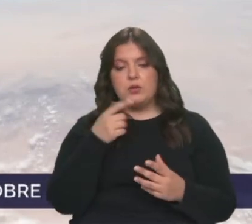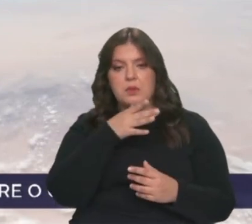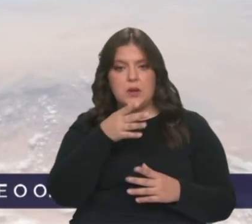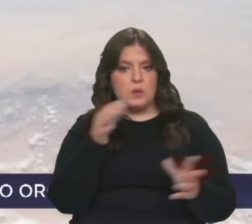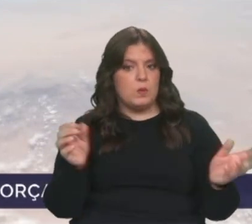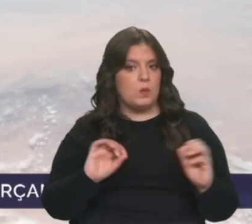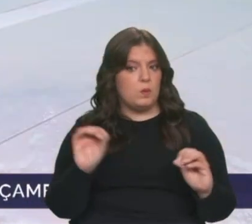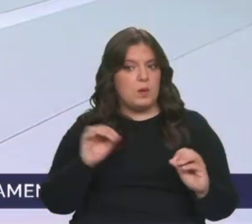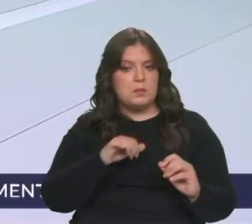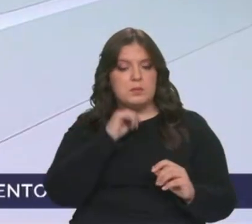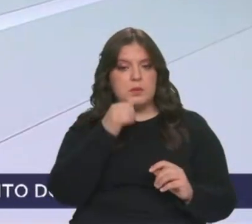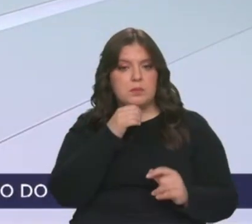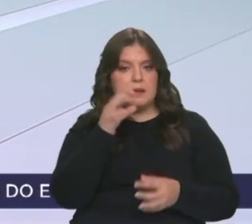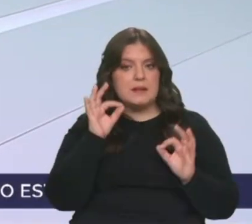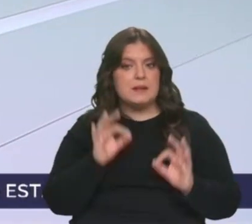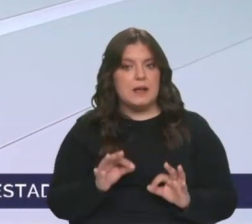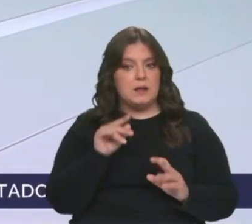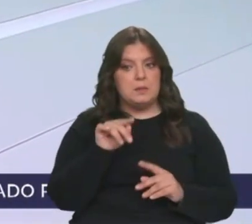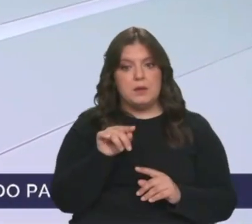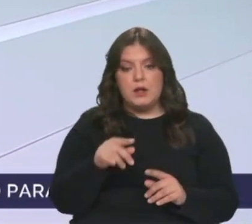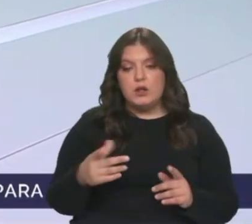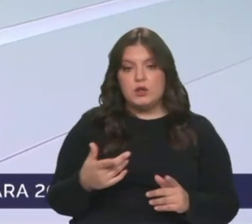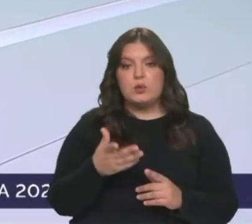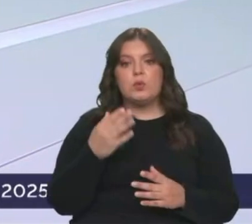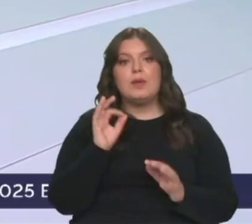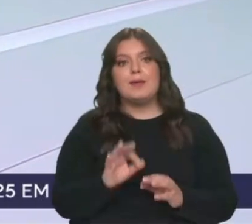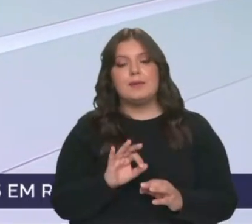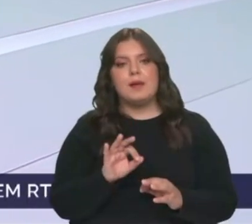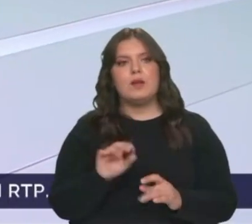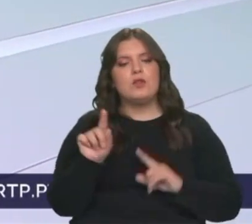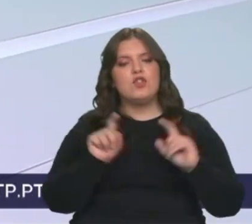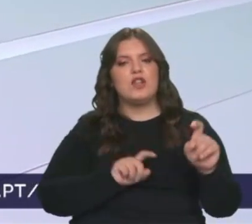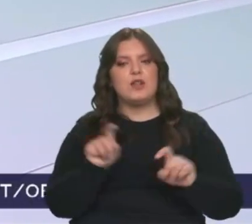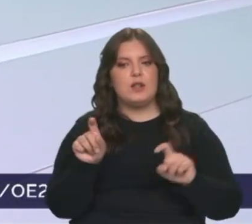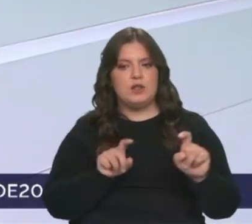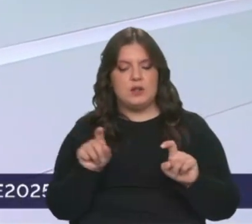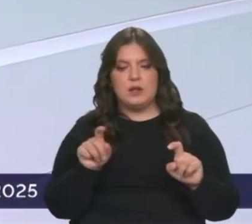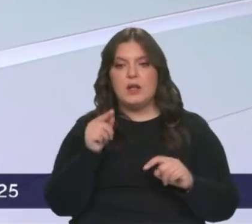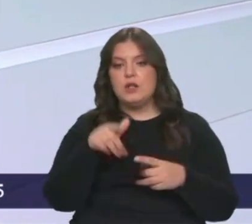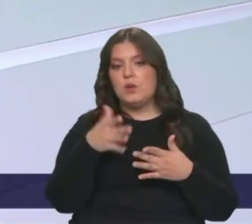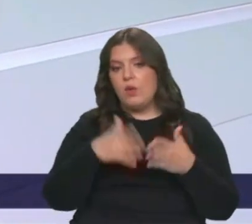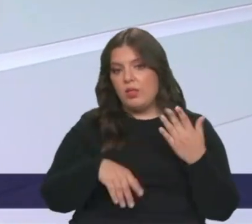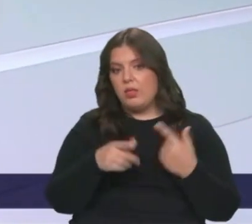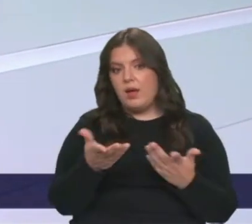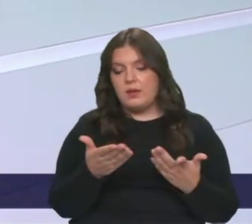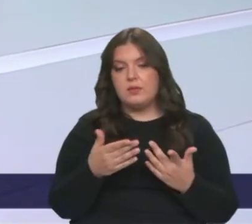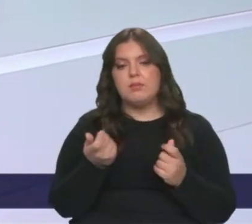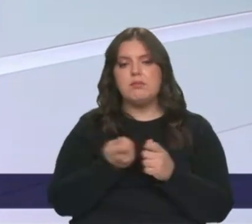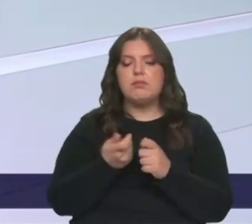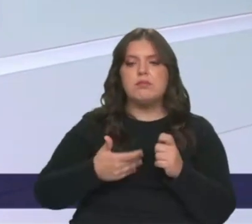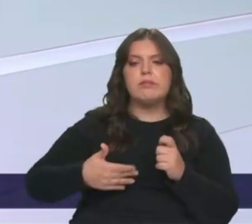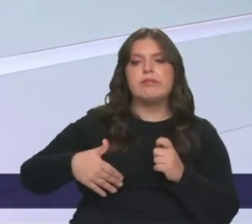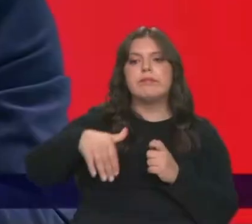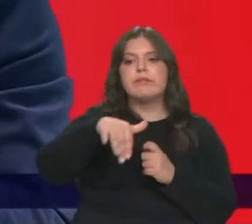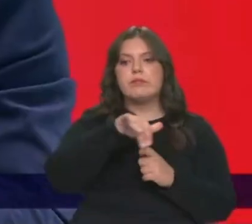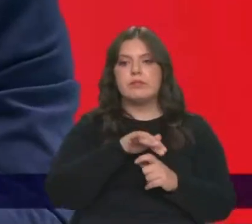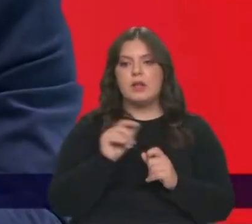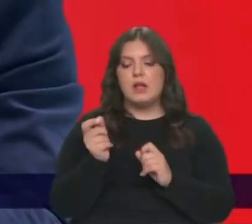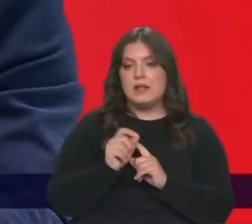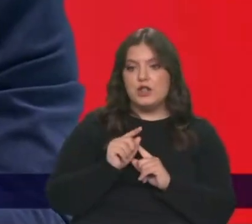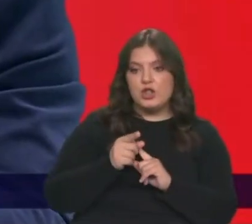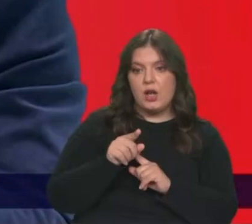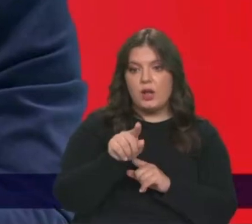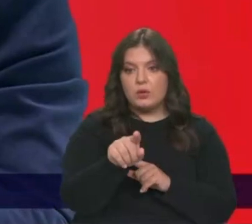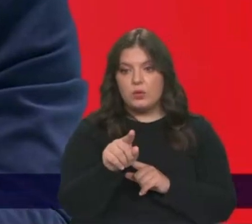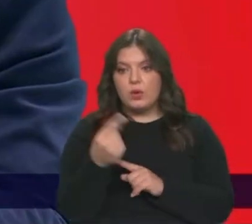explicação muito certa para isto. O que é certo é que, estatisticamente, isto acontece. Nas redondezas do jato,